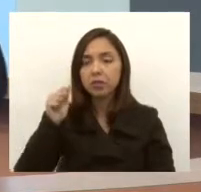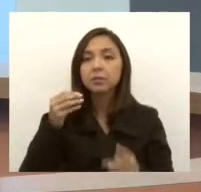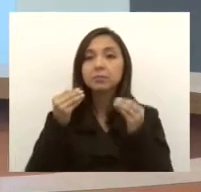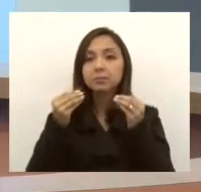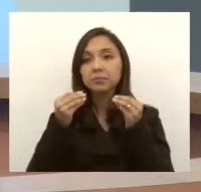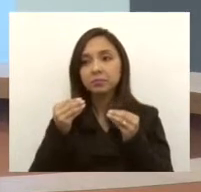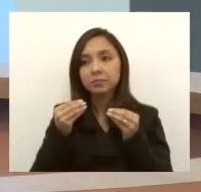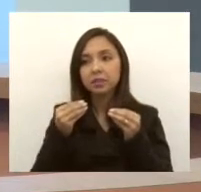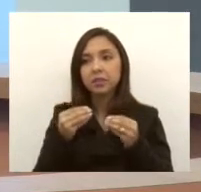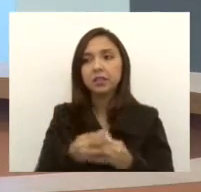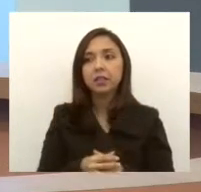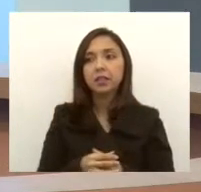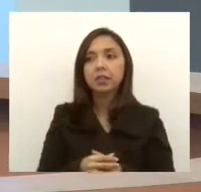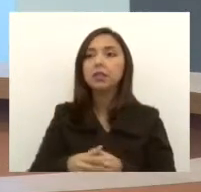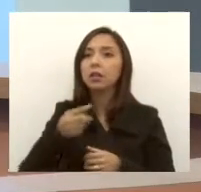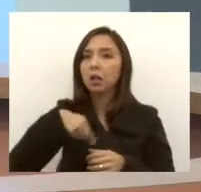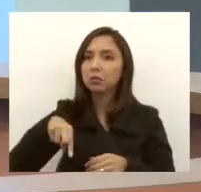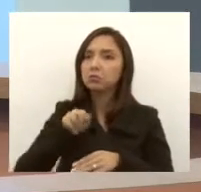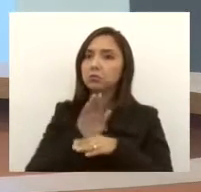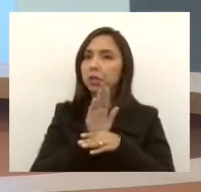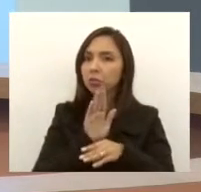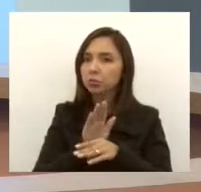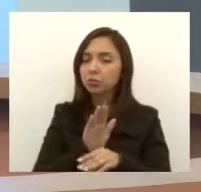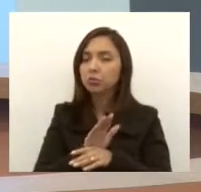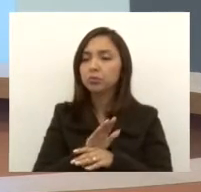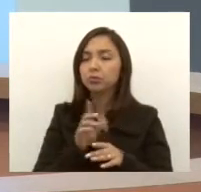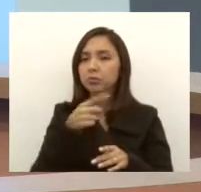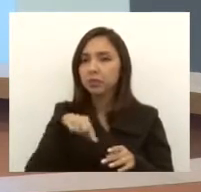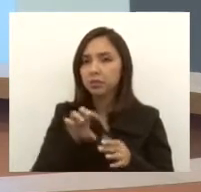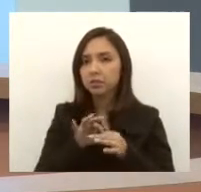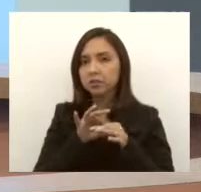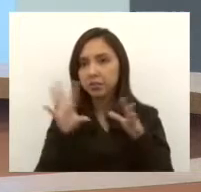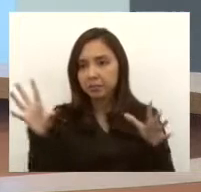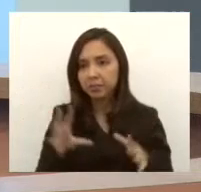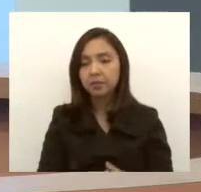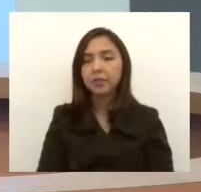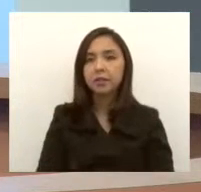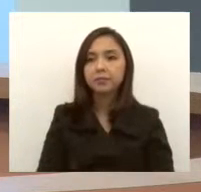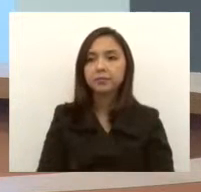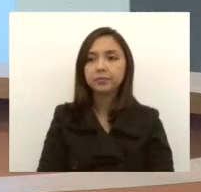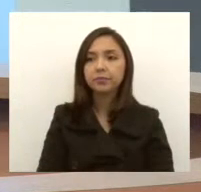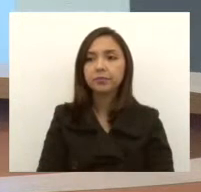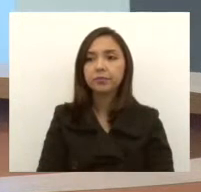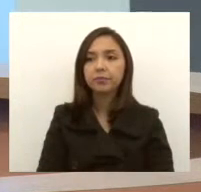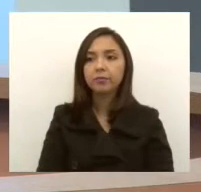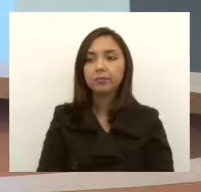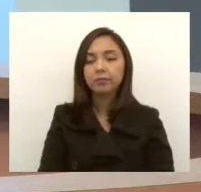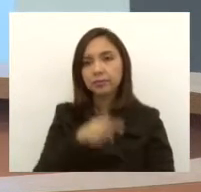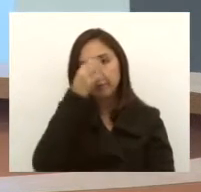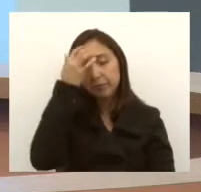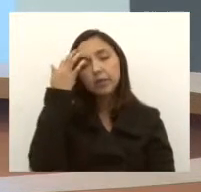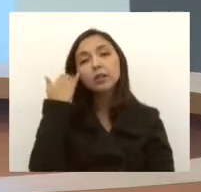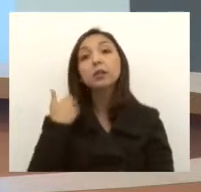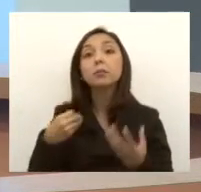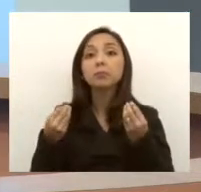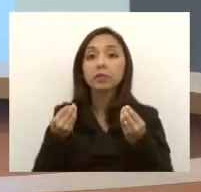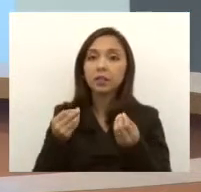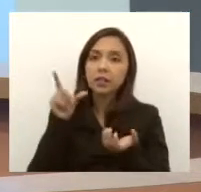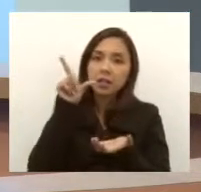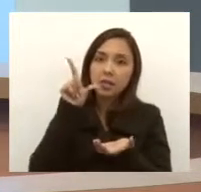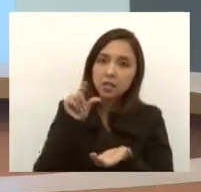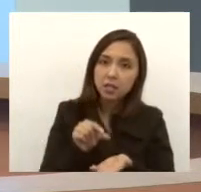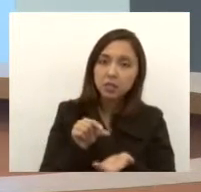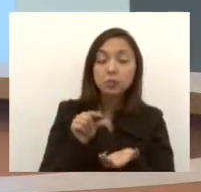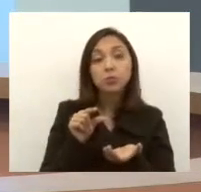possa nos ajudar os profissionais liberais e os cirurgiões dentistas para que faça a redução,